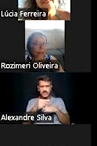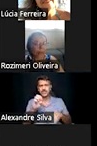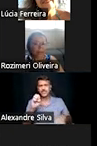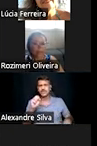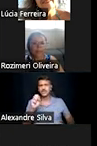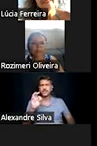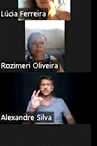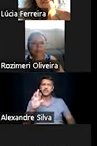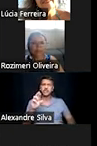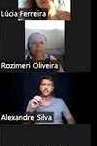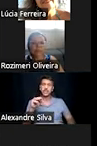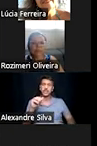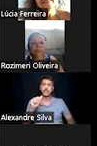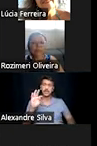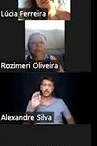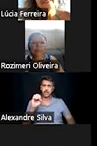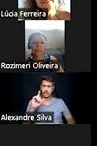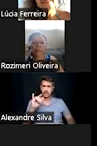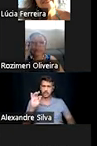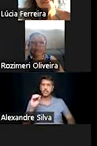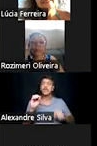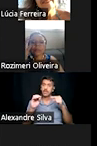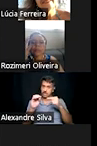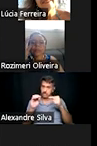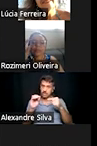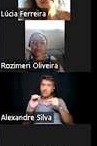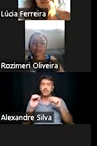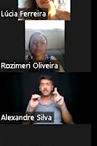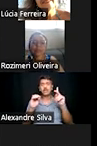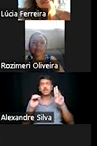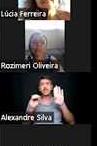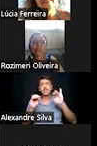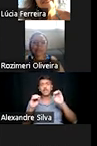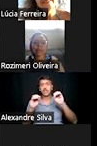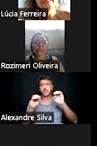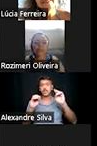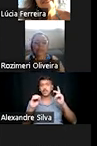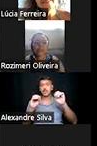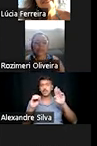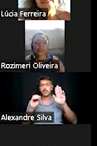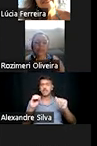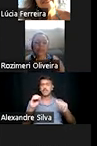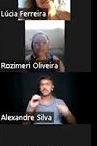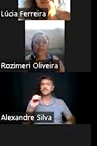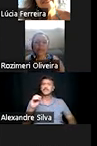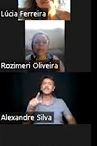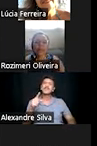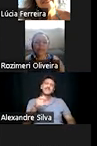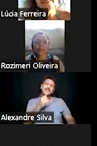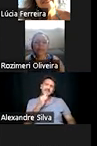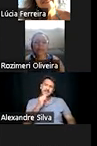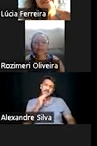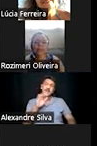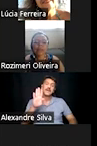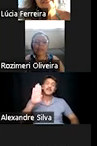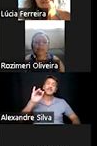estromatólitos. O estromatólito é um bioerma, é uma grande bioconstrução. Mas você pode ter, por exemplo, um